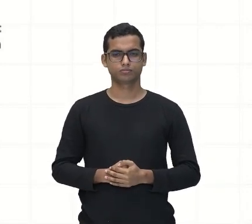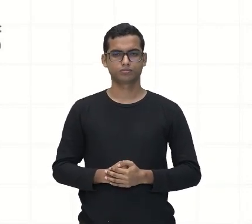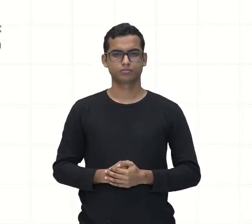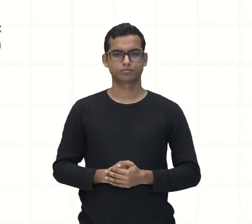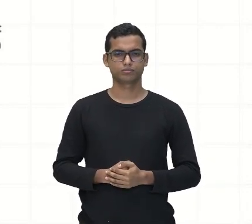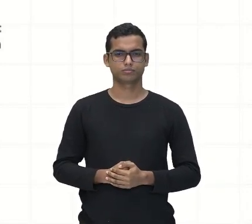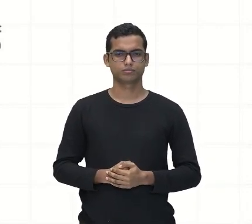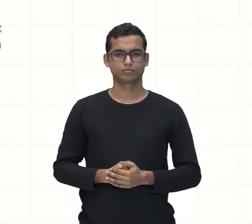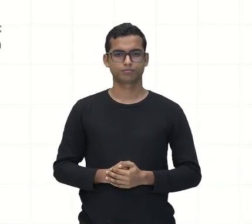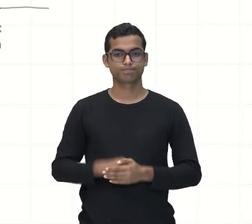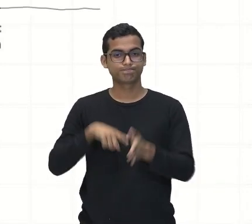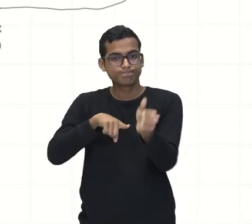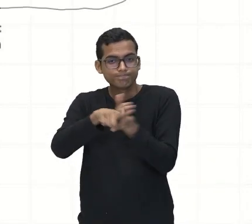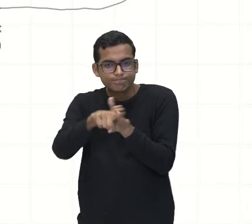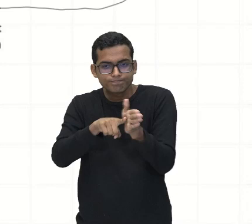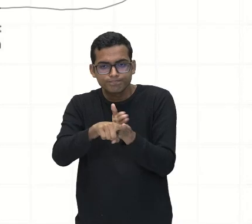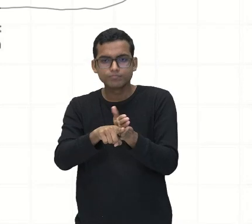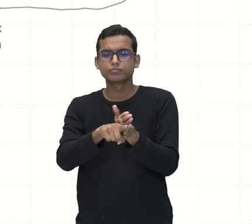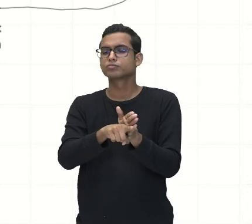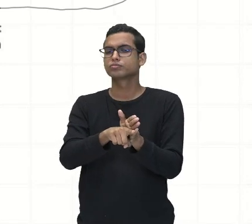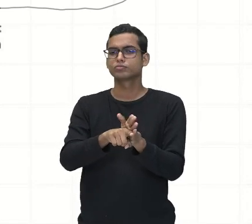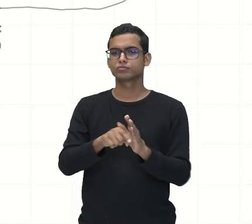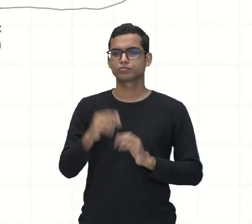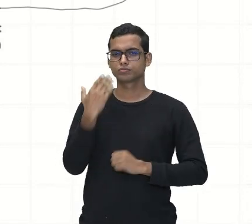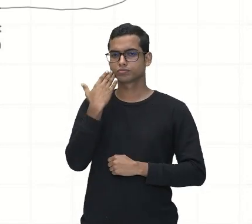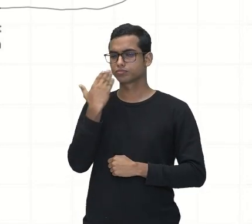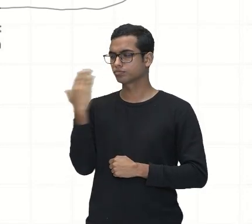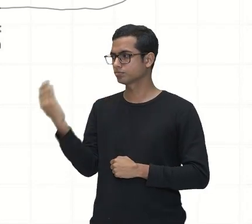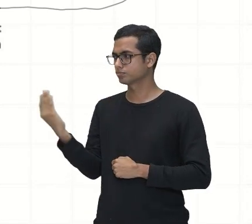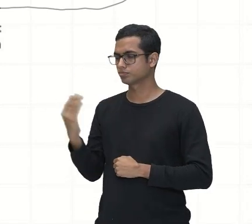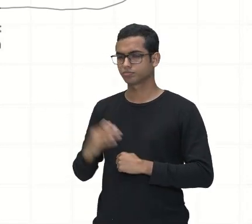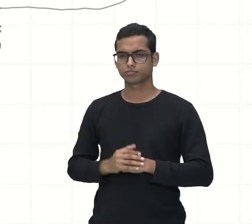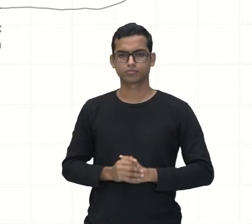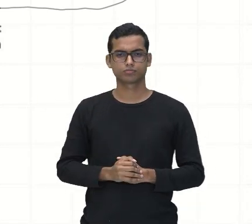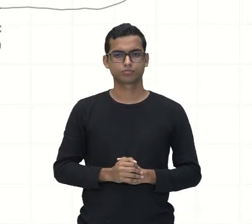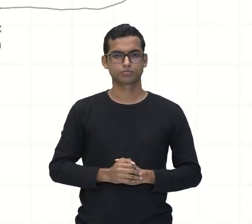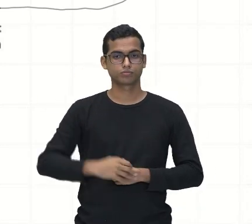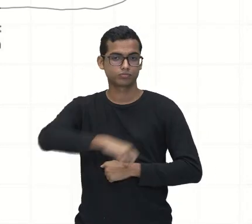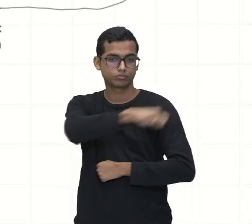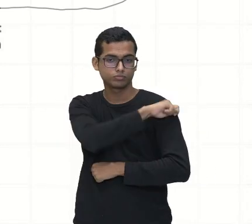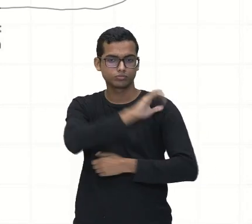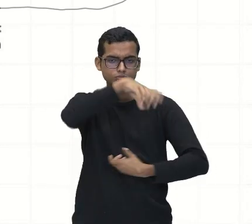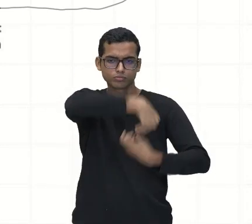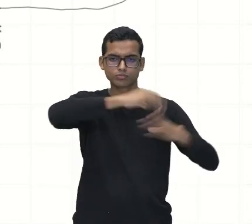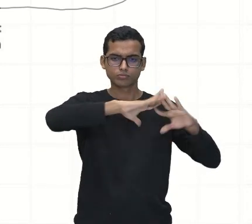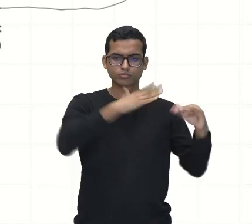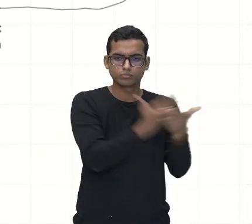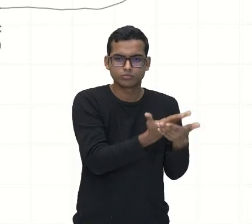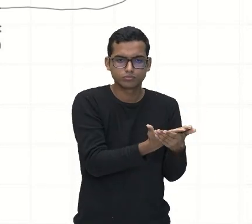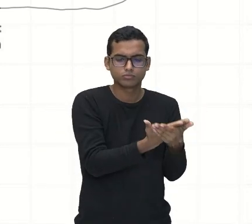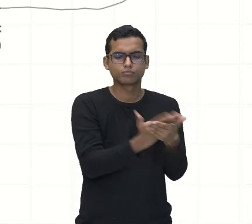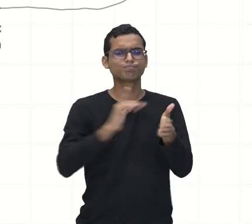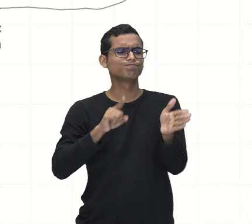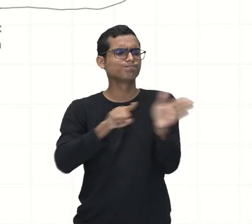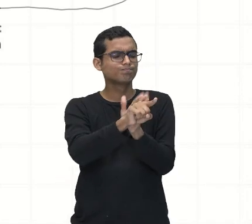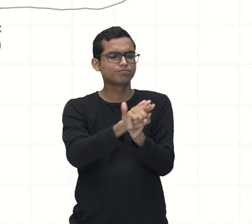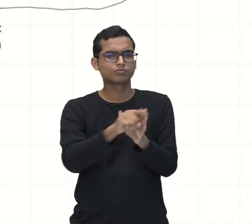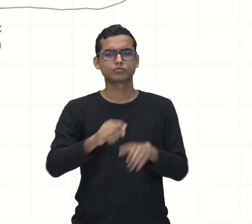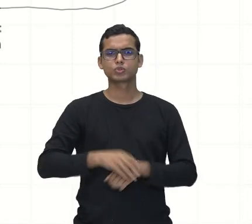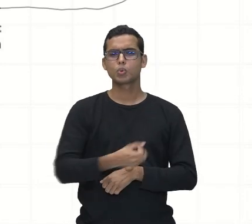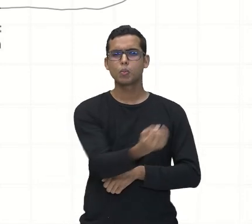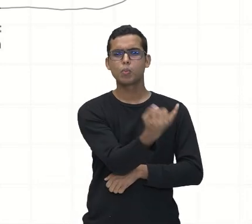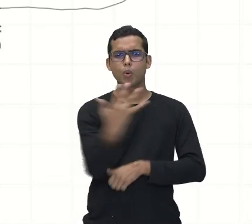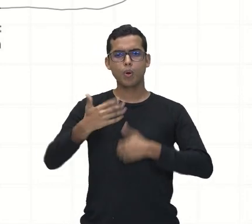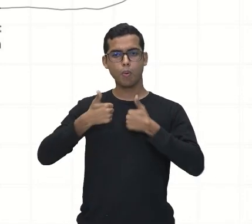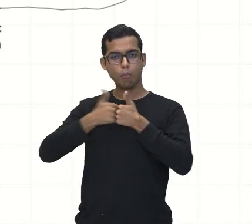provavelmente essa pesquisa aqui foi feita, né, com os alunos de uma escola, perguntando quantos ônibus